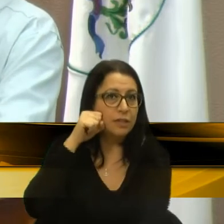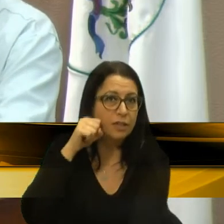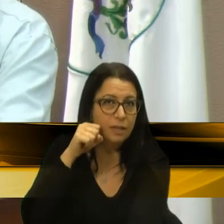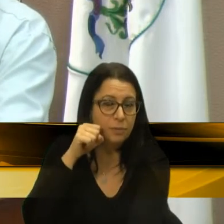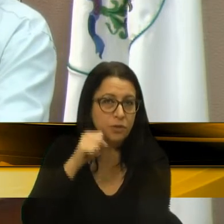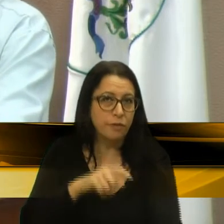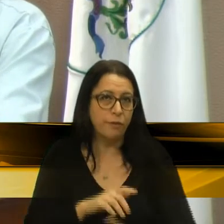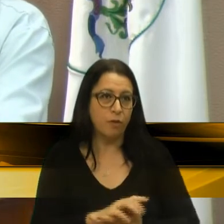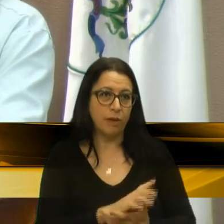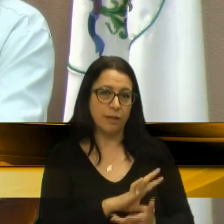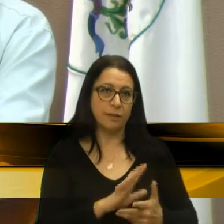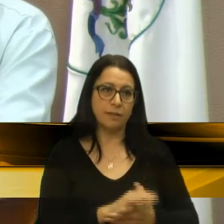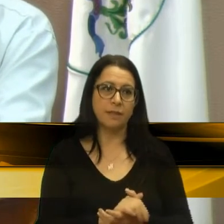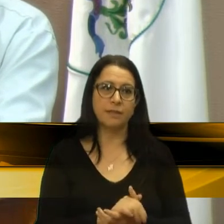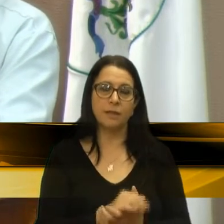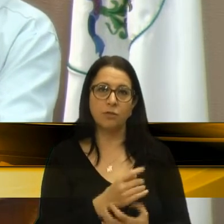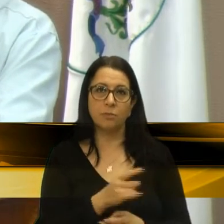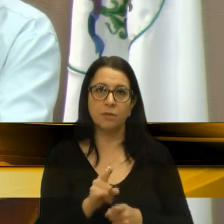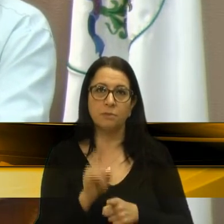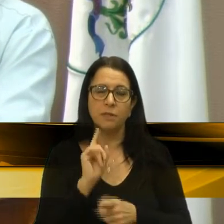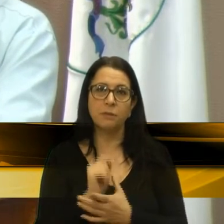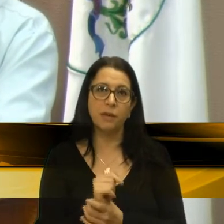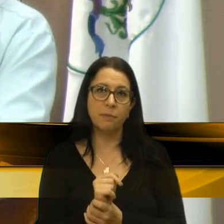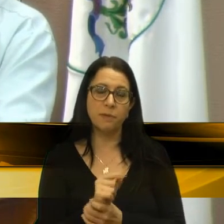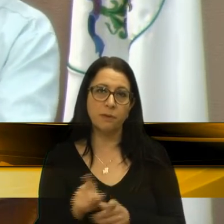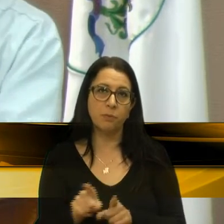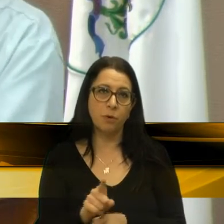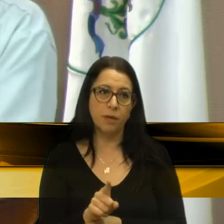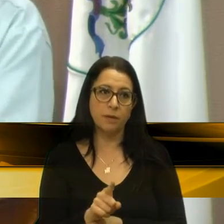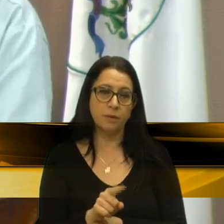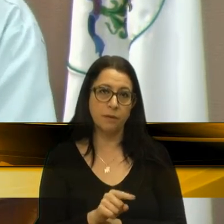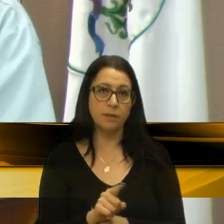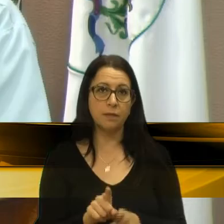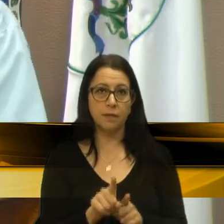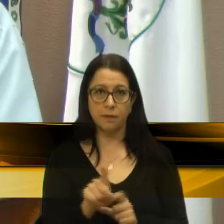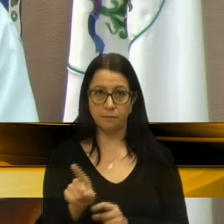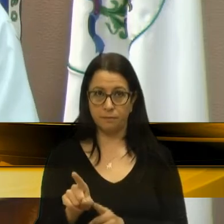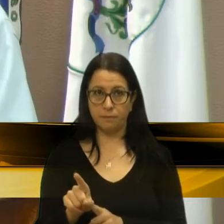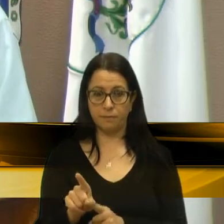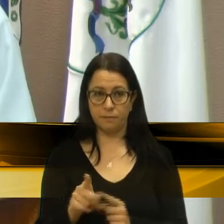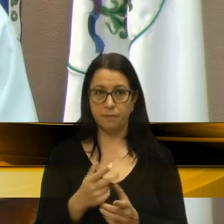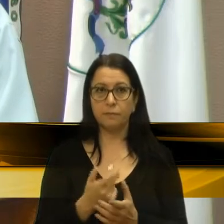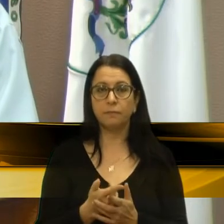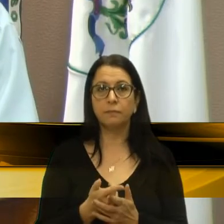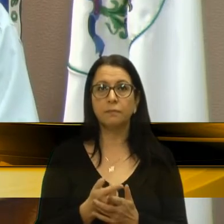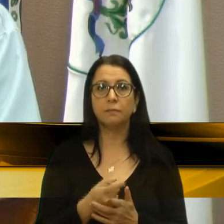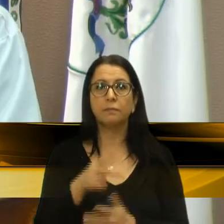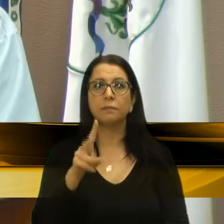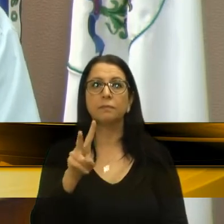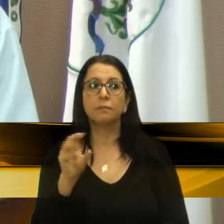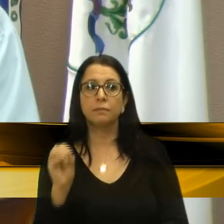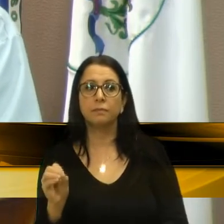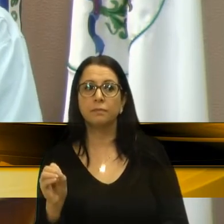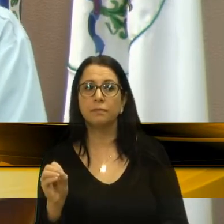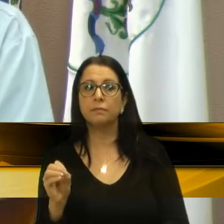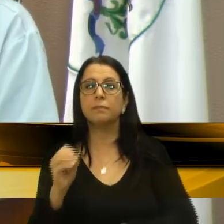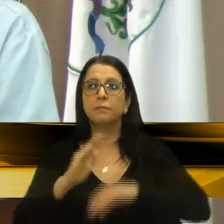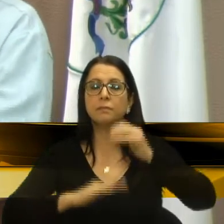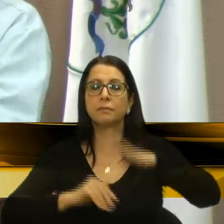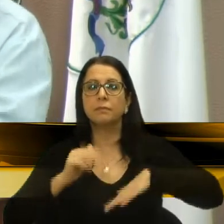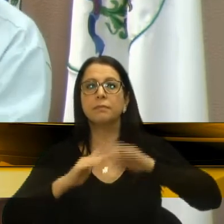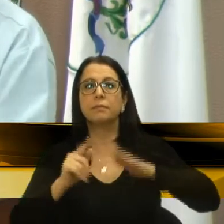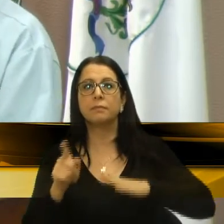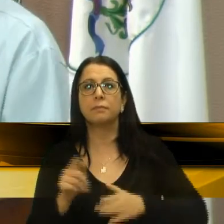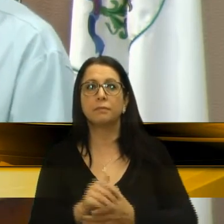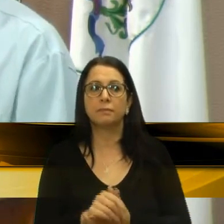firme nessa questão pra quem nosso aeroporto de vila oliva seja construído e